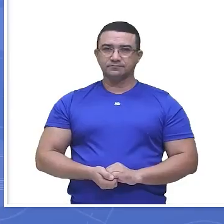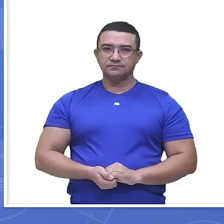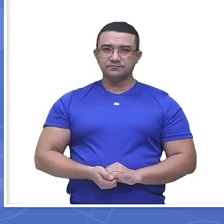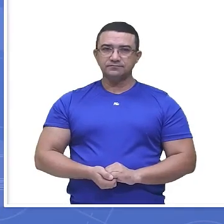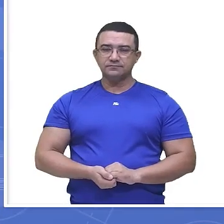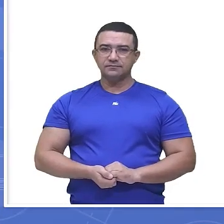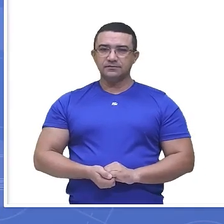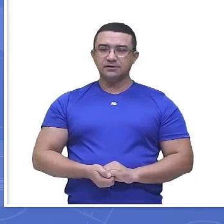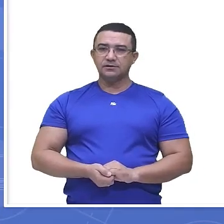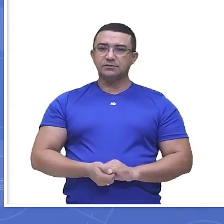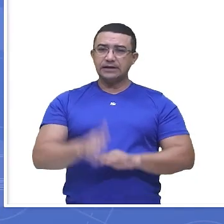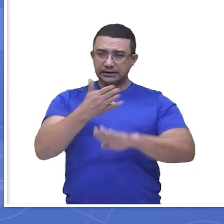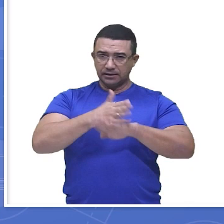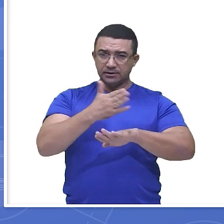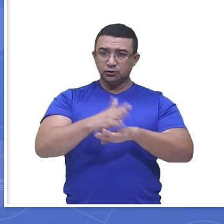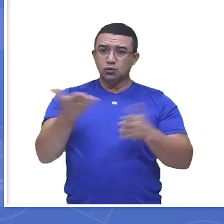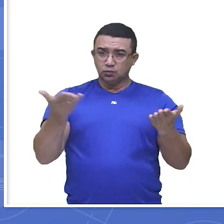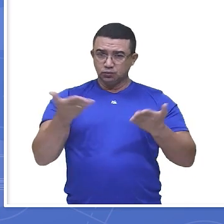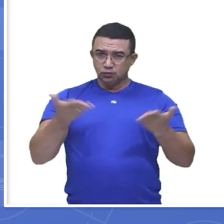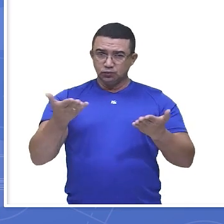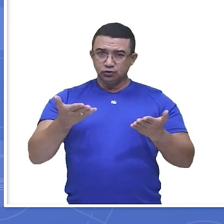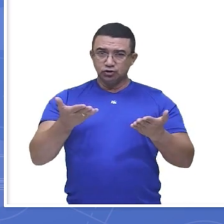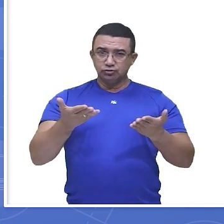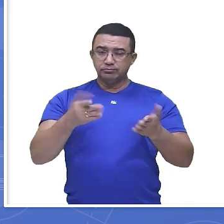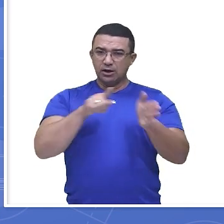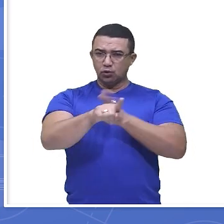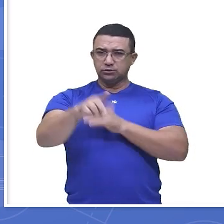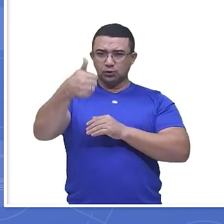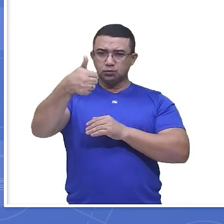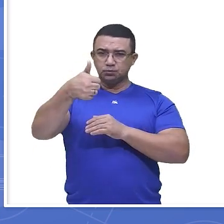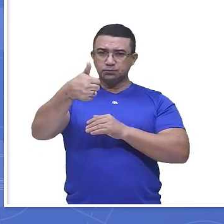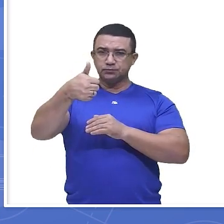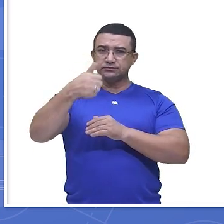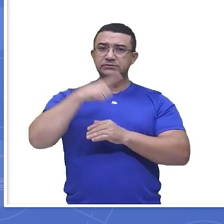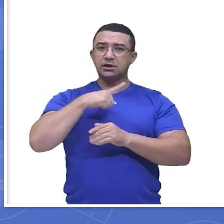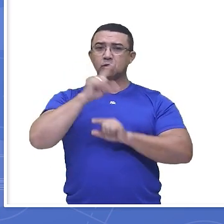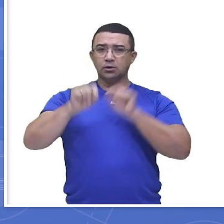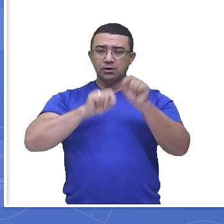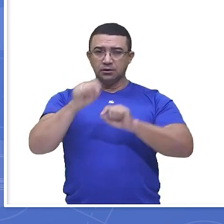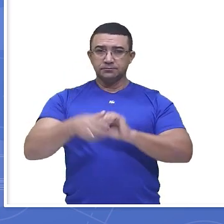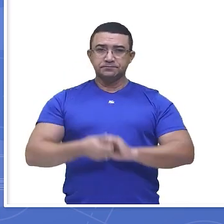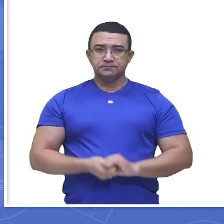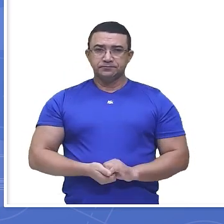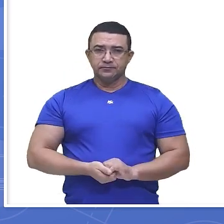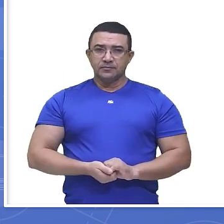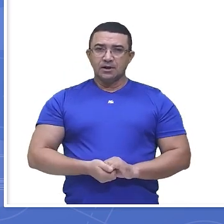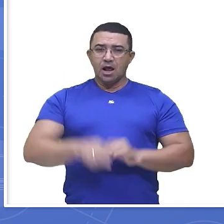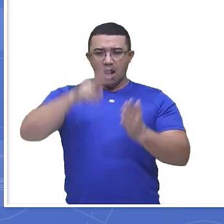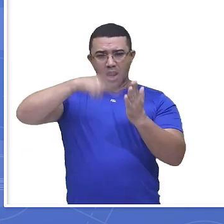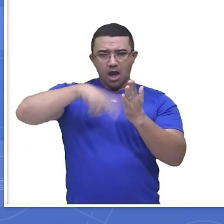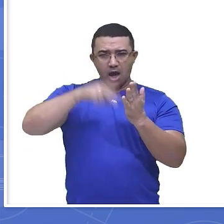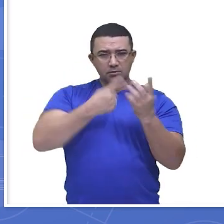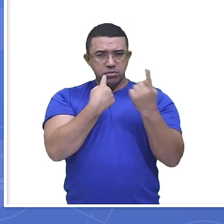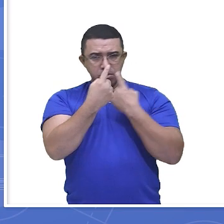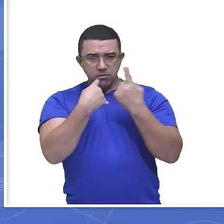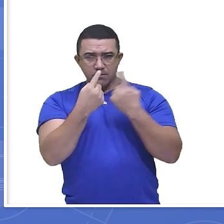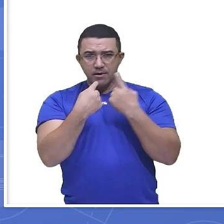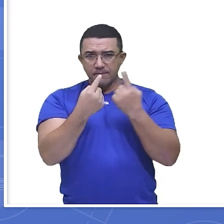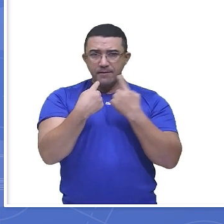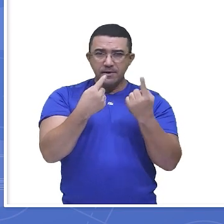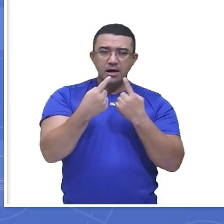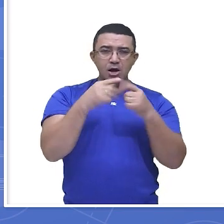Na DLI de hoje, a dinâmica local interativa, o que nós temos aqui? Primeira questão, leia os diálogos a seguir